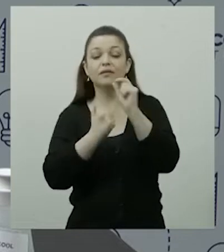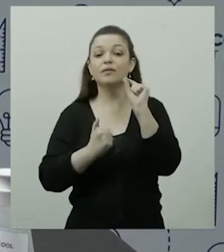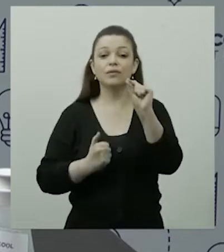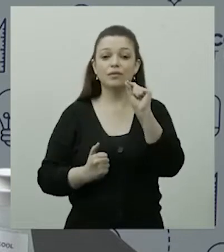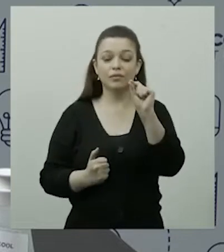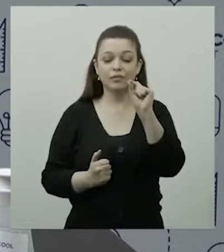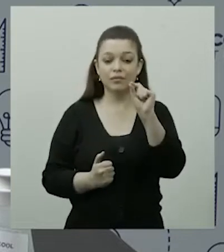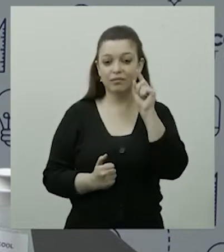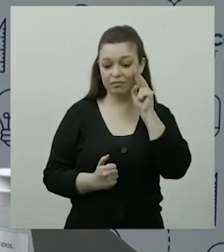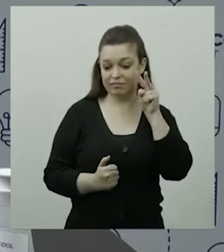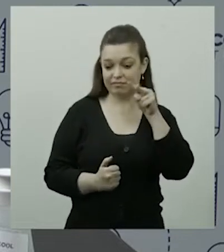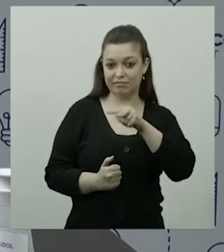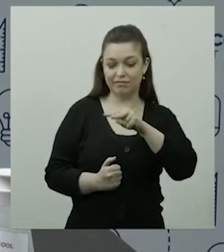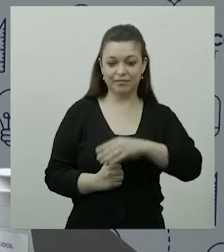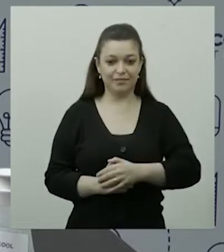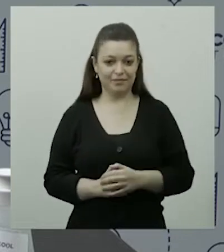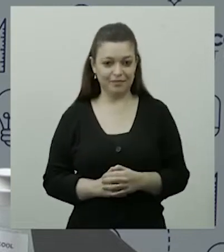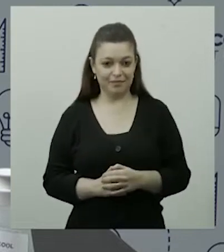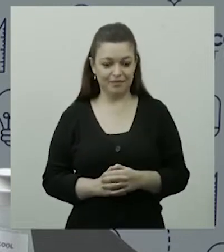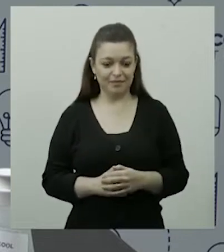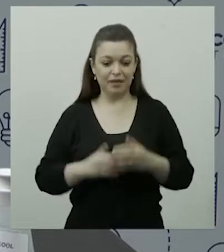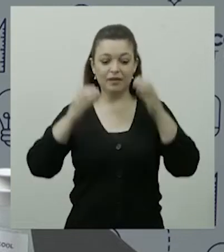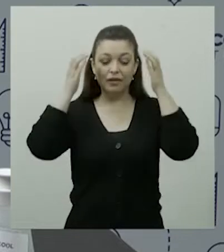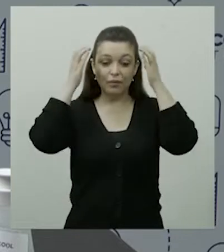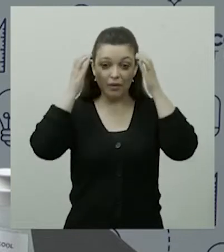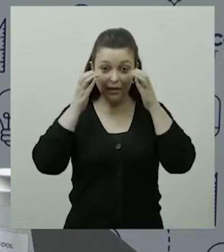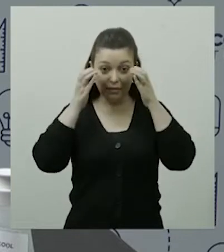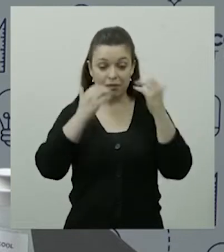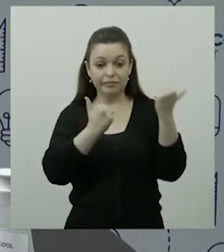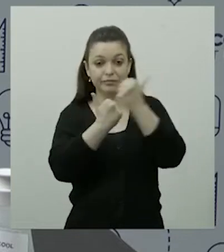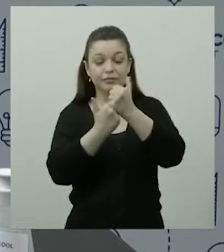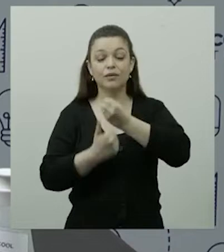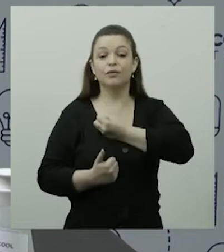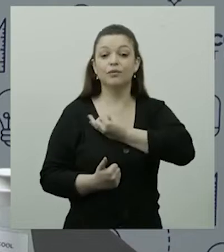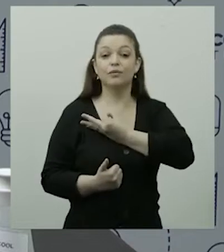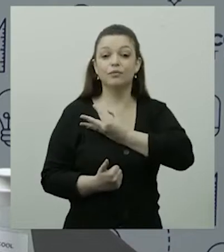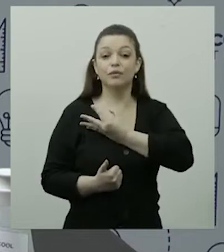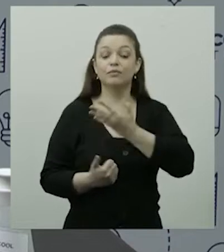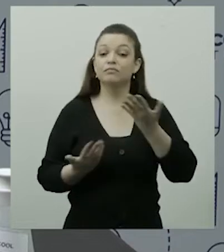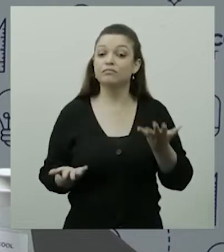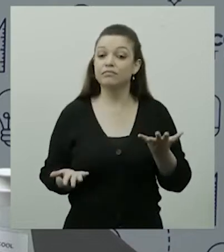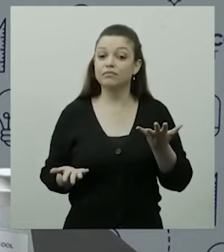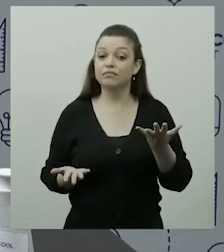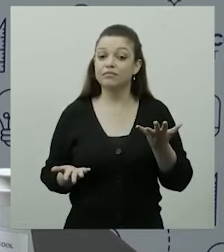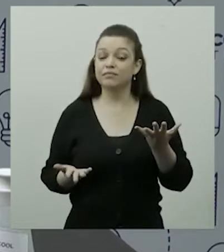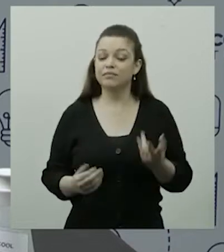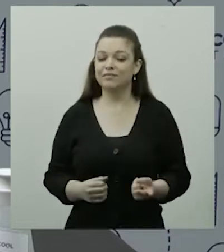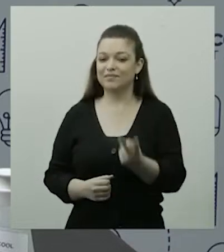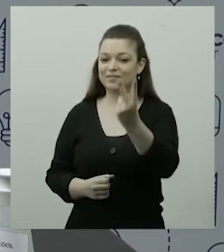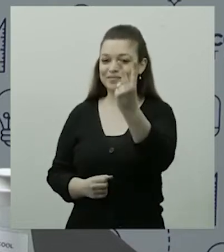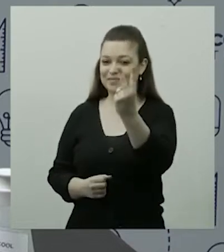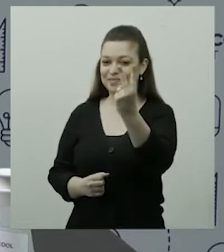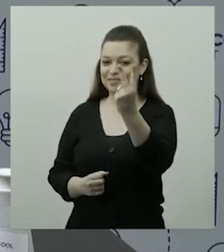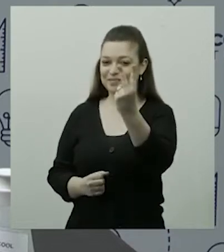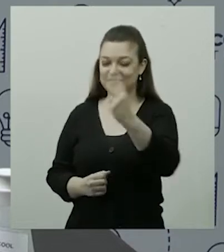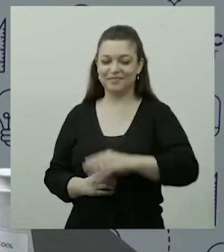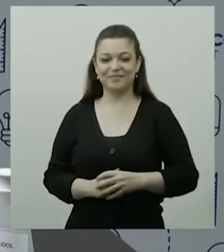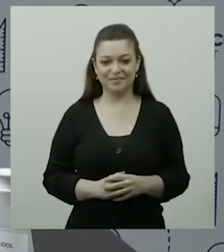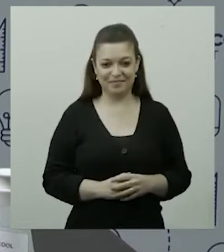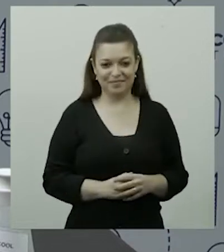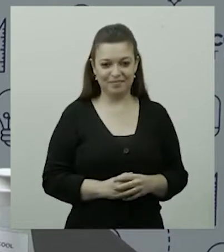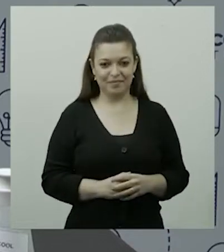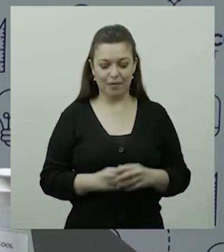esse capacete. Então, o capacete vale 2, igual a